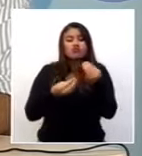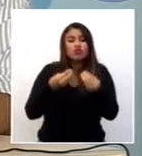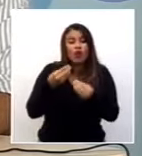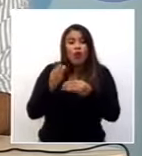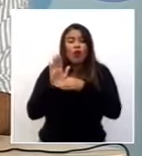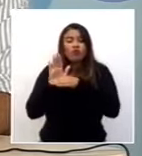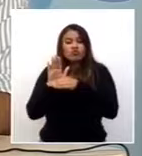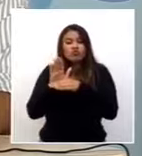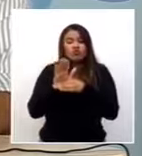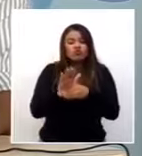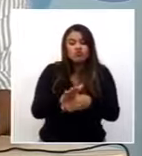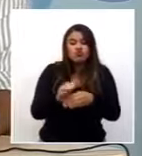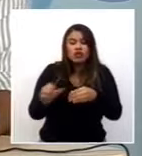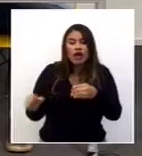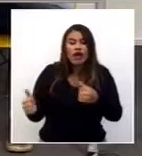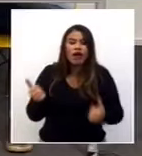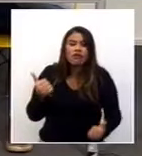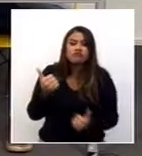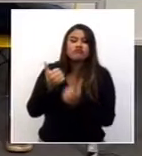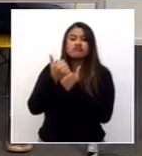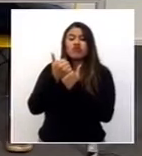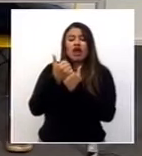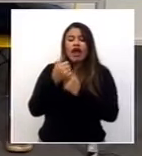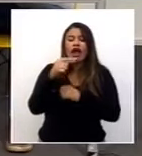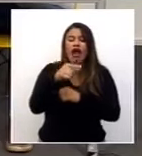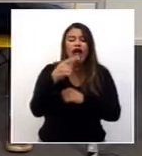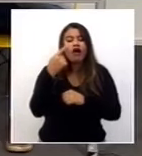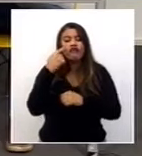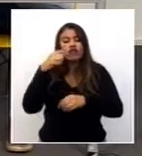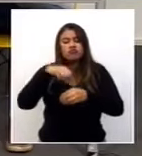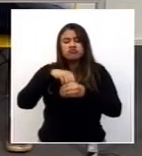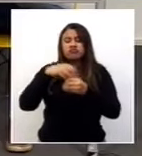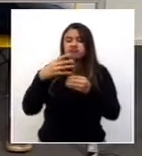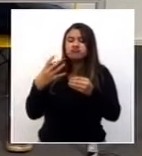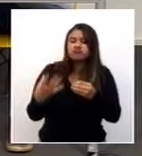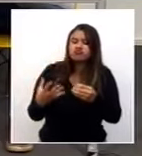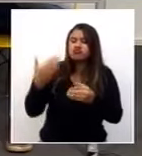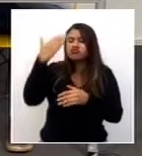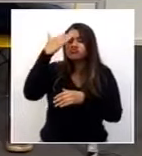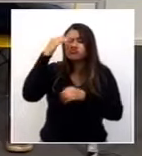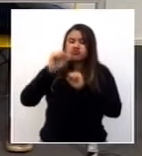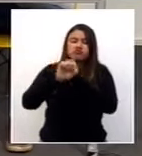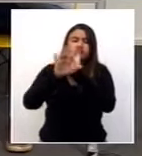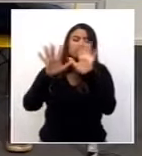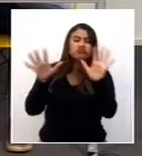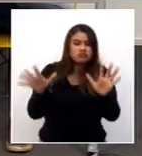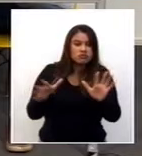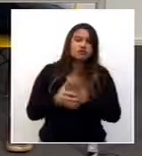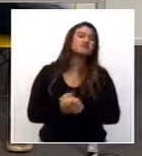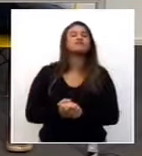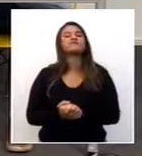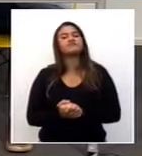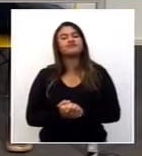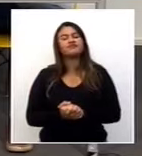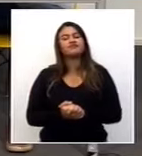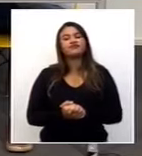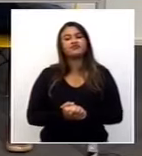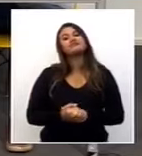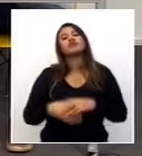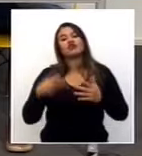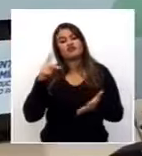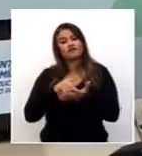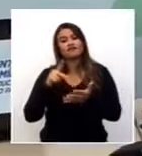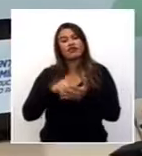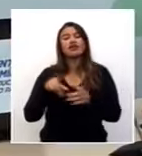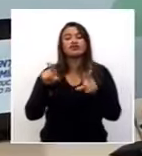ele a entender todo aquele conteúdo. Até o professor também, né, Bruno? Ver o que ele pode utilizar para